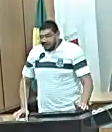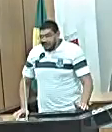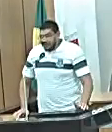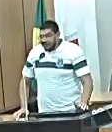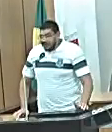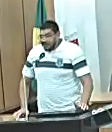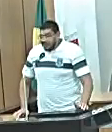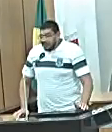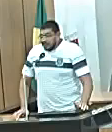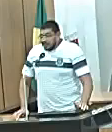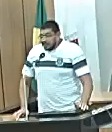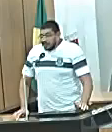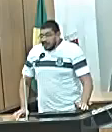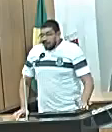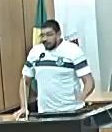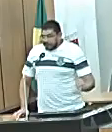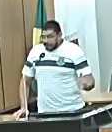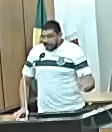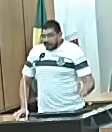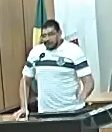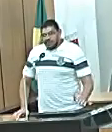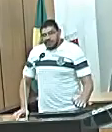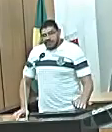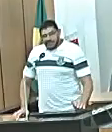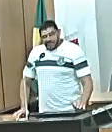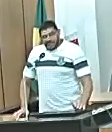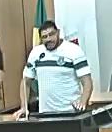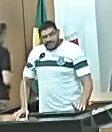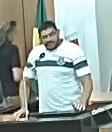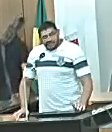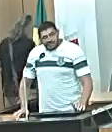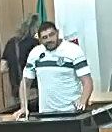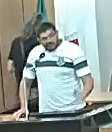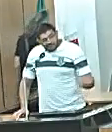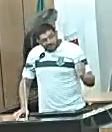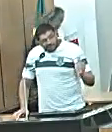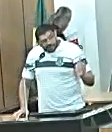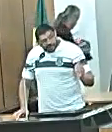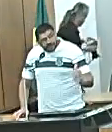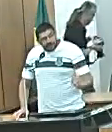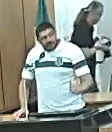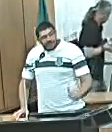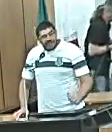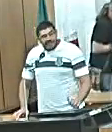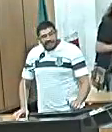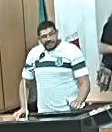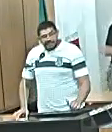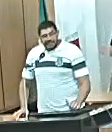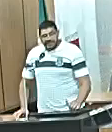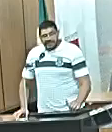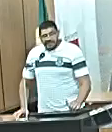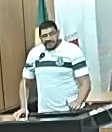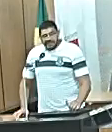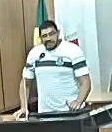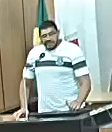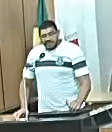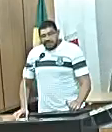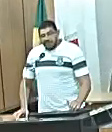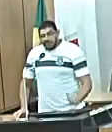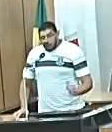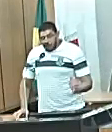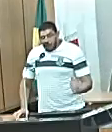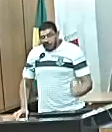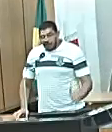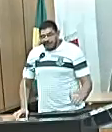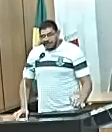presentes que ao voltarem para suas unidades diego que foi proveitoso está aqui digo